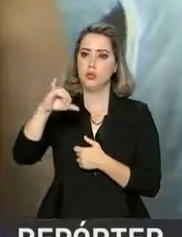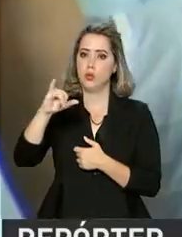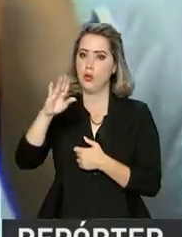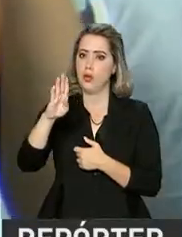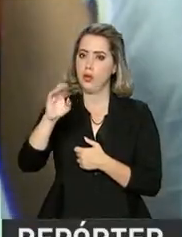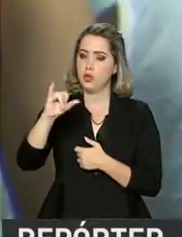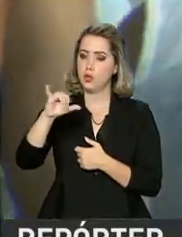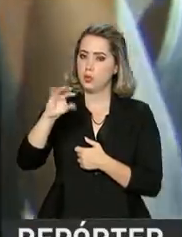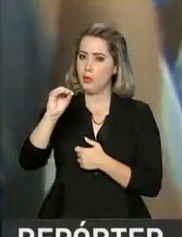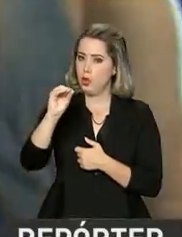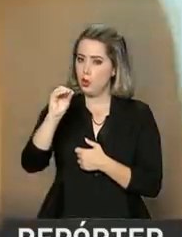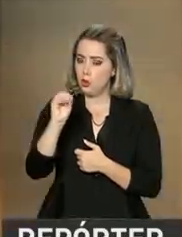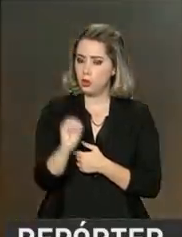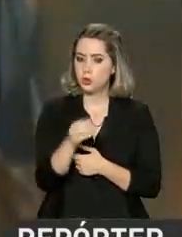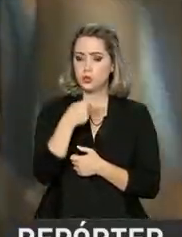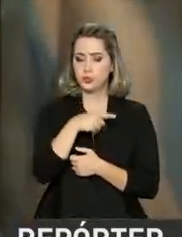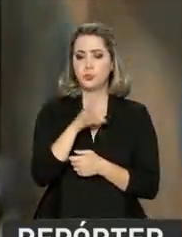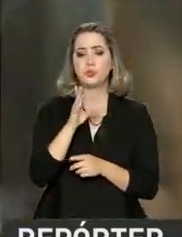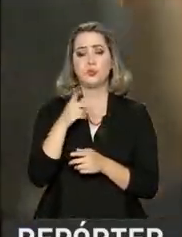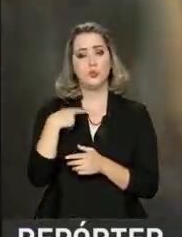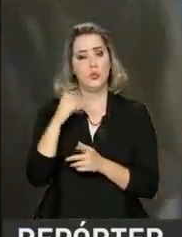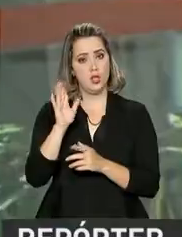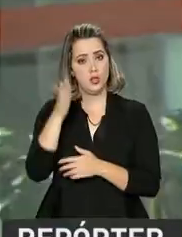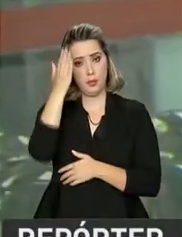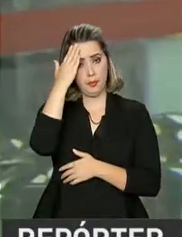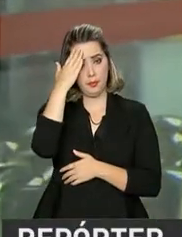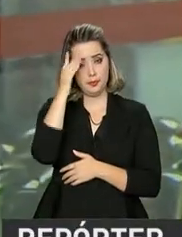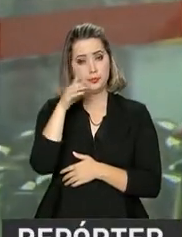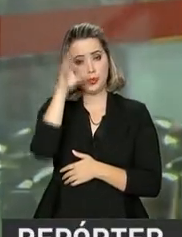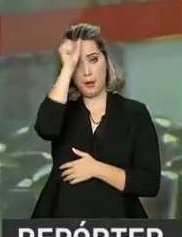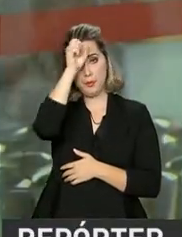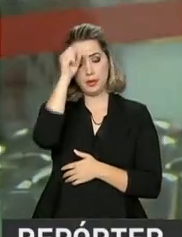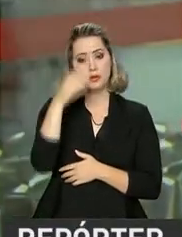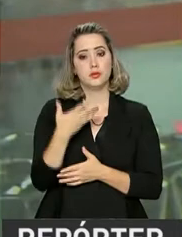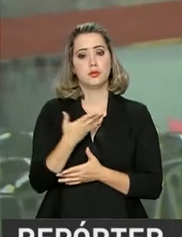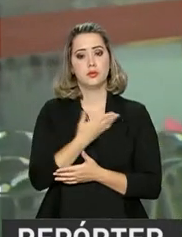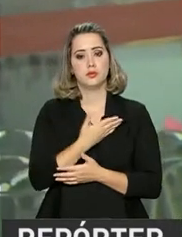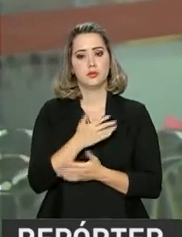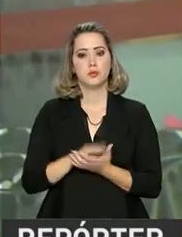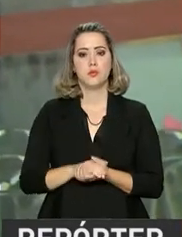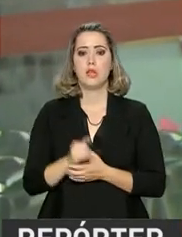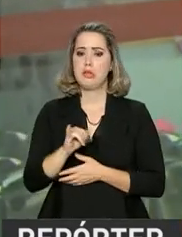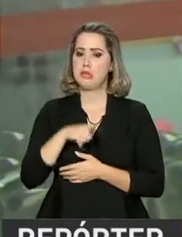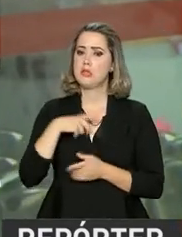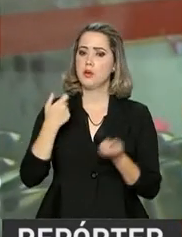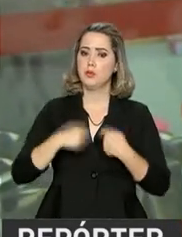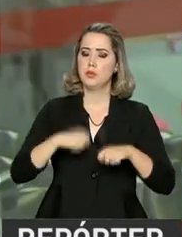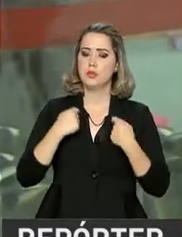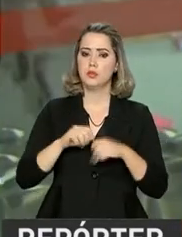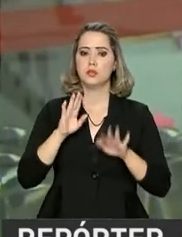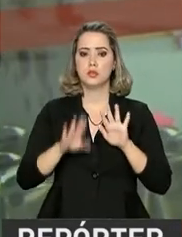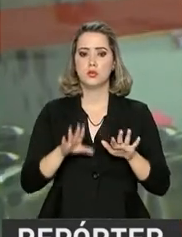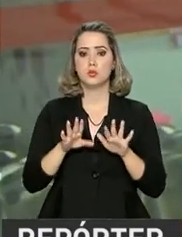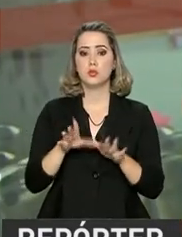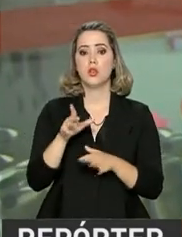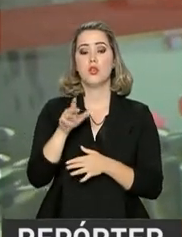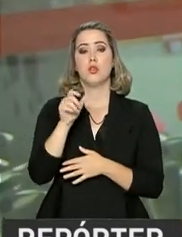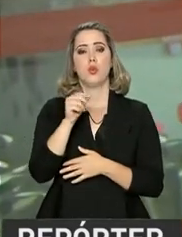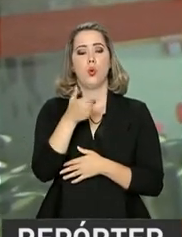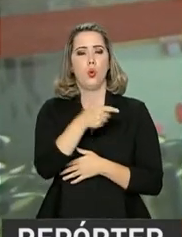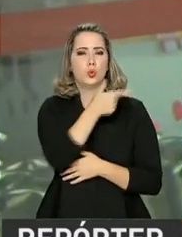Nas ruas, já tem gente aprendendo a lição. Caso eu precise um dia, com certeza, um antibiótico, um